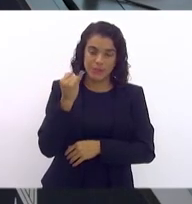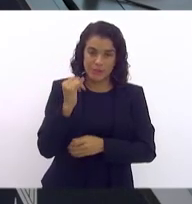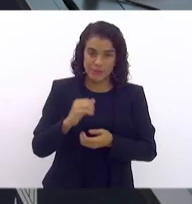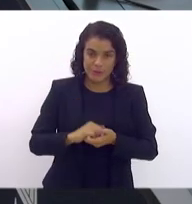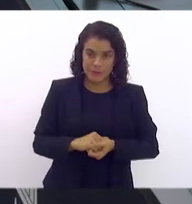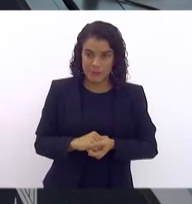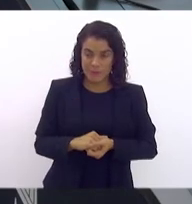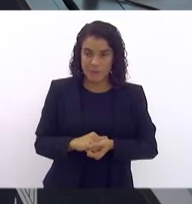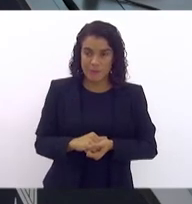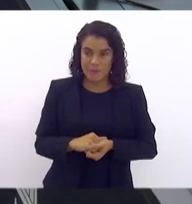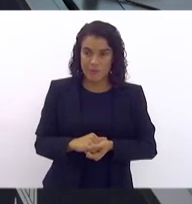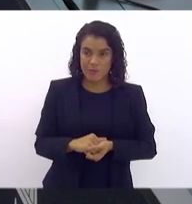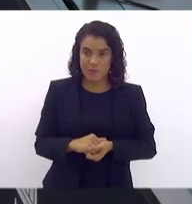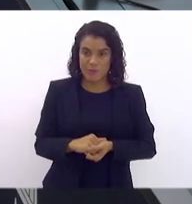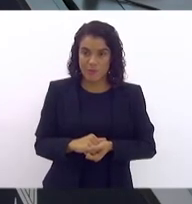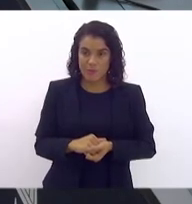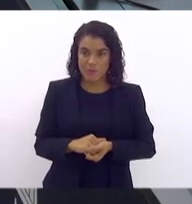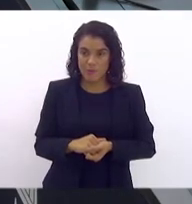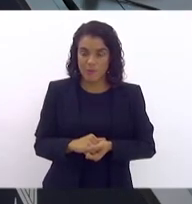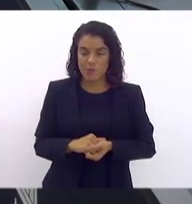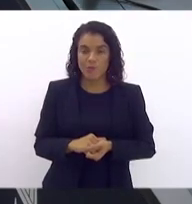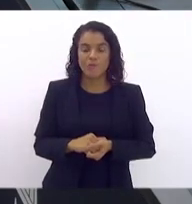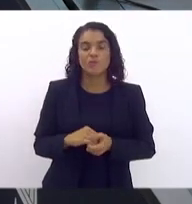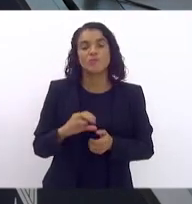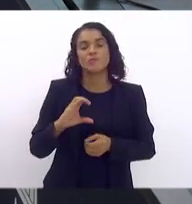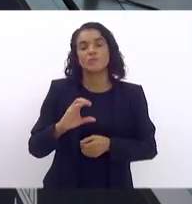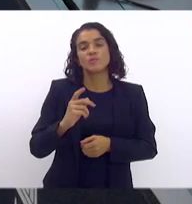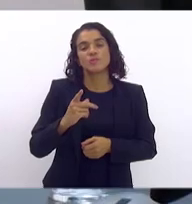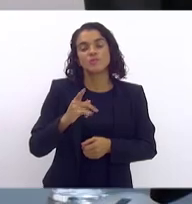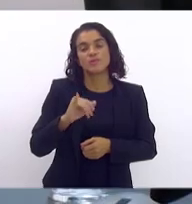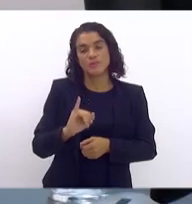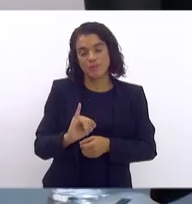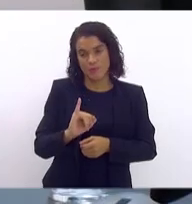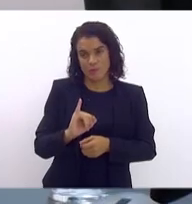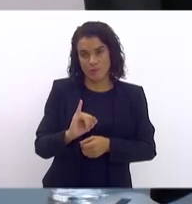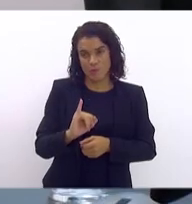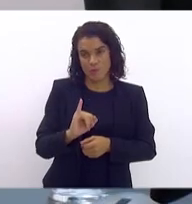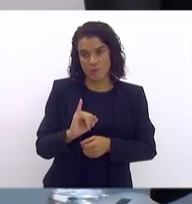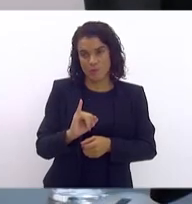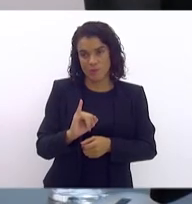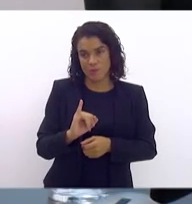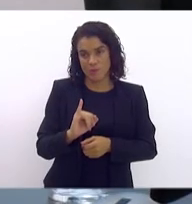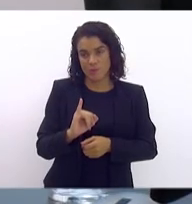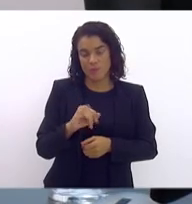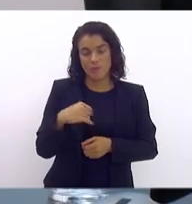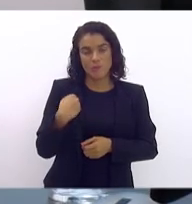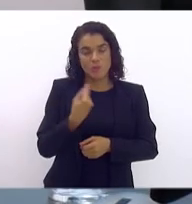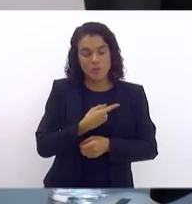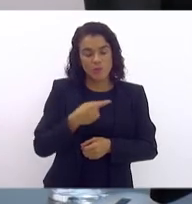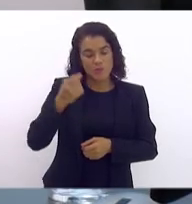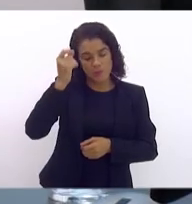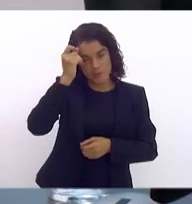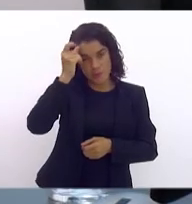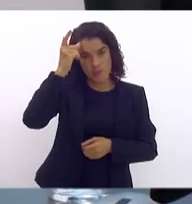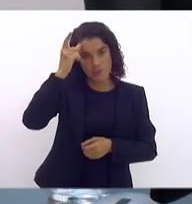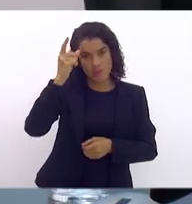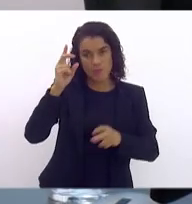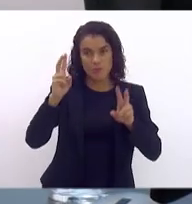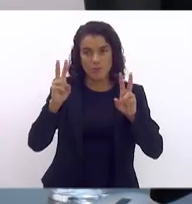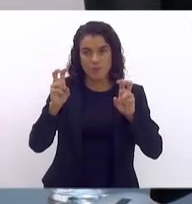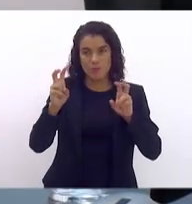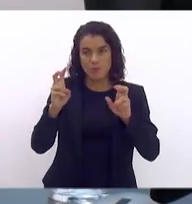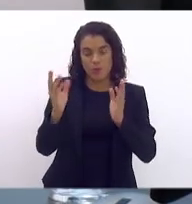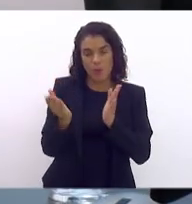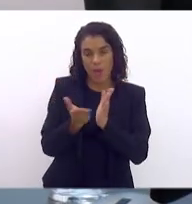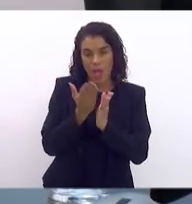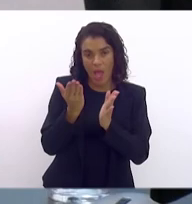perfeito bom no curso dessa CPI Senor Carlos Rangel Nós tomamos conhecimento da existência dos albos